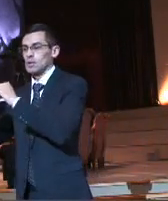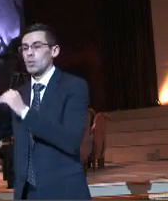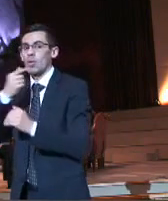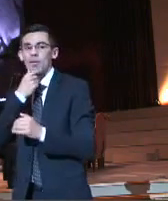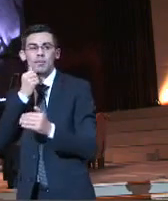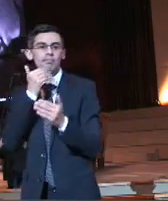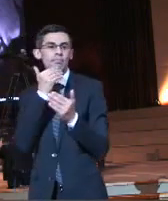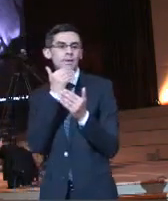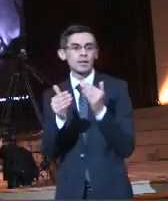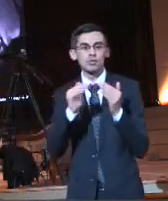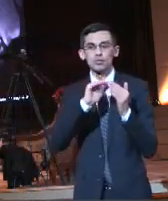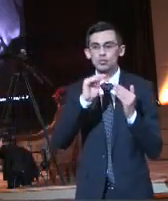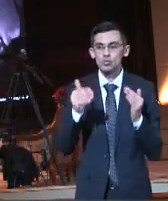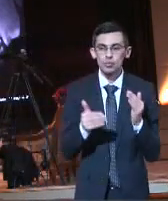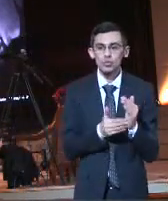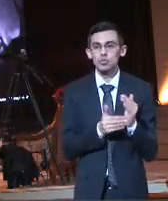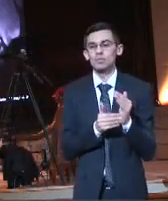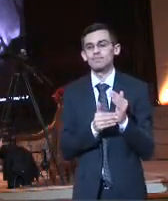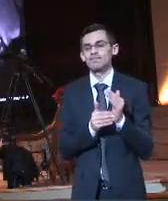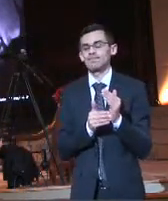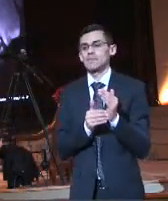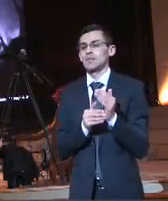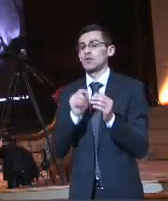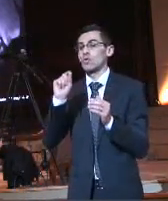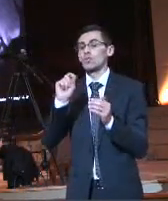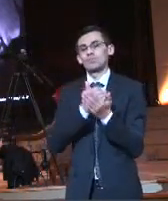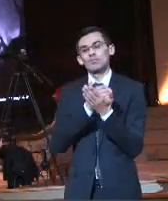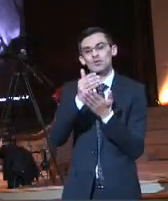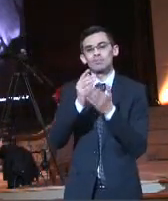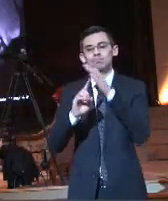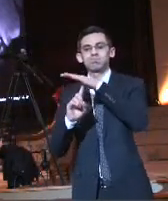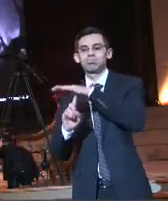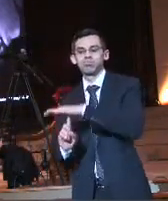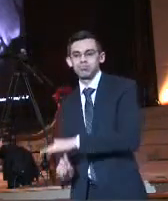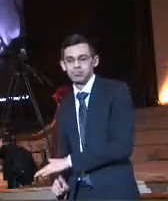E aí sabe que esse homem viveu uma grande depressão.